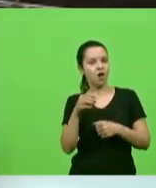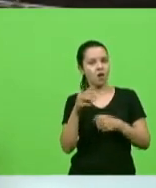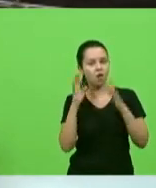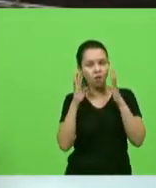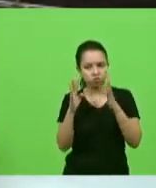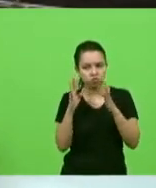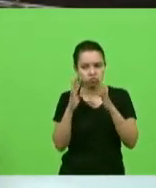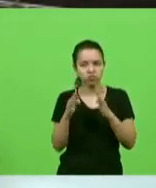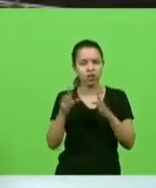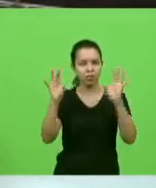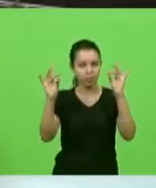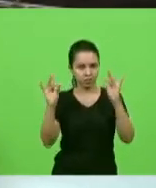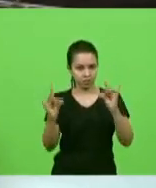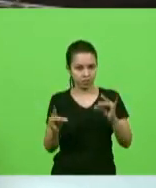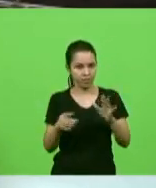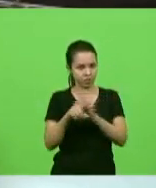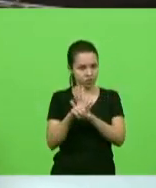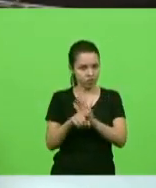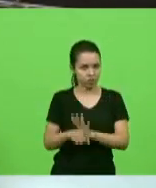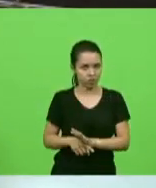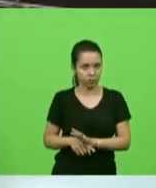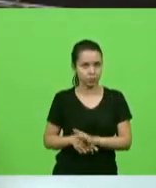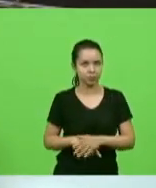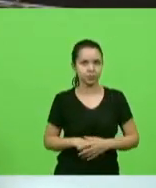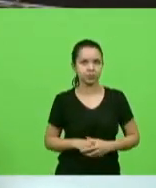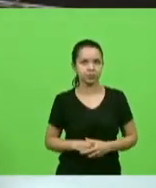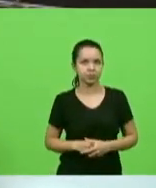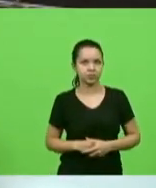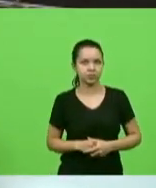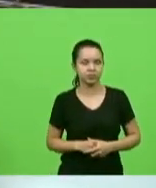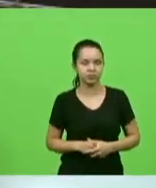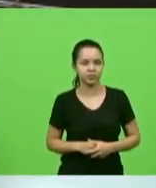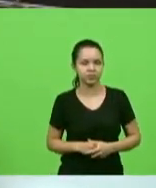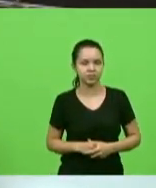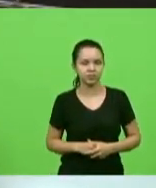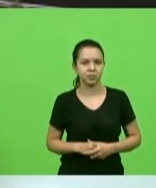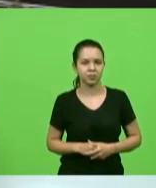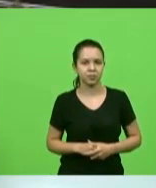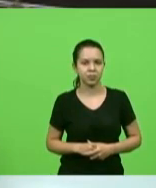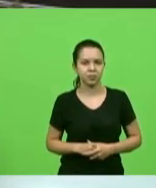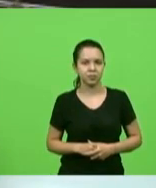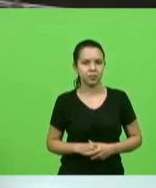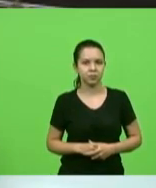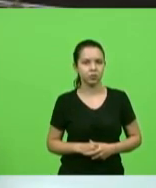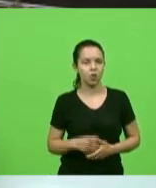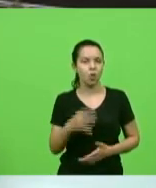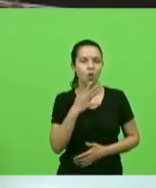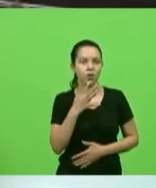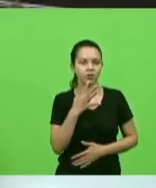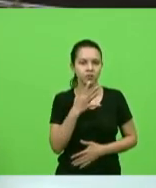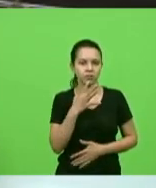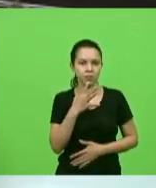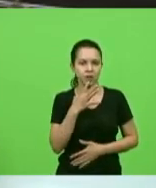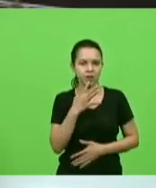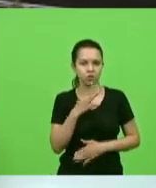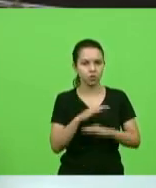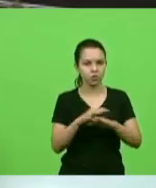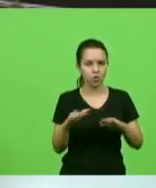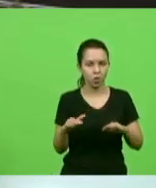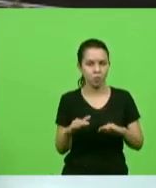investigação daí meu cuidado e o que dispõe não apenas de conhecimento